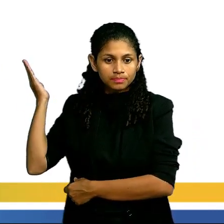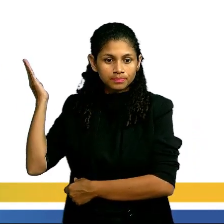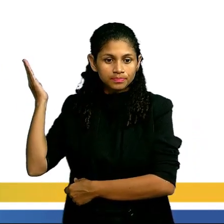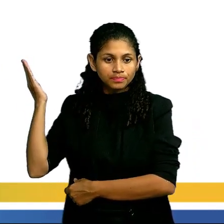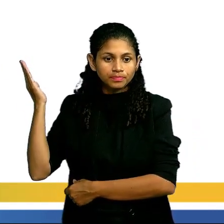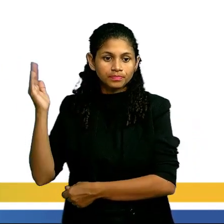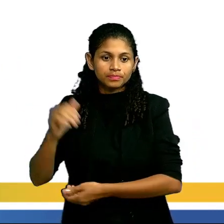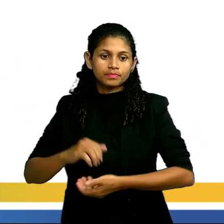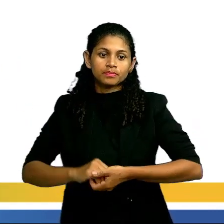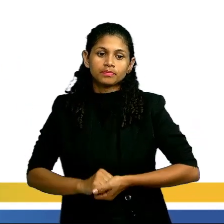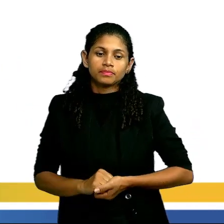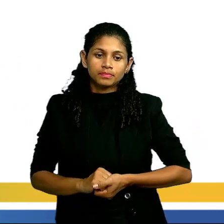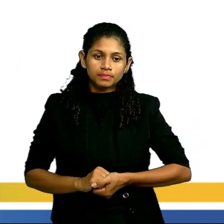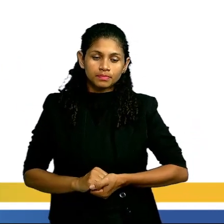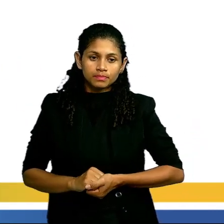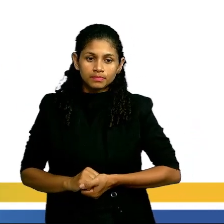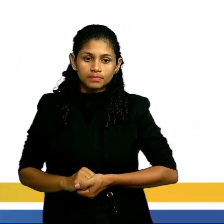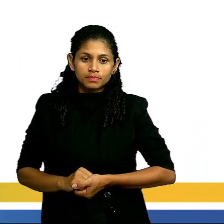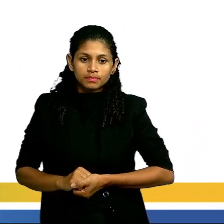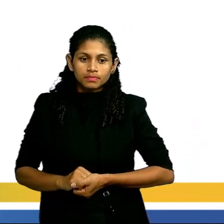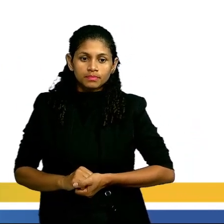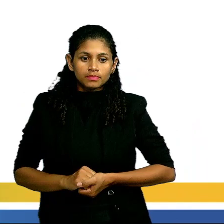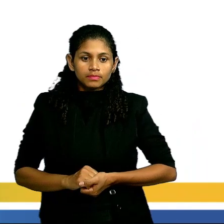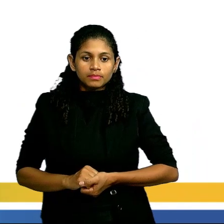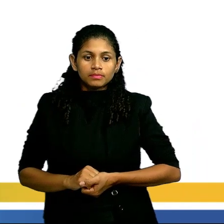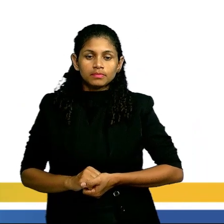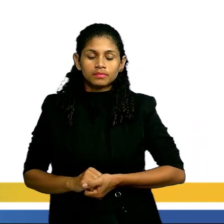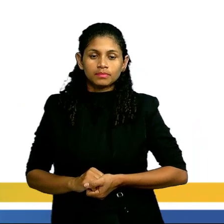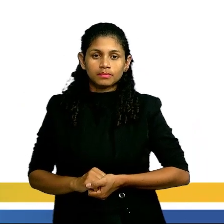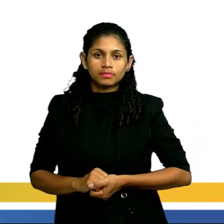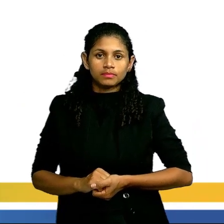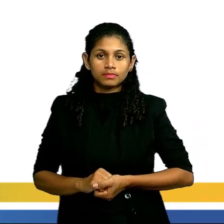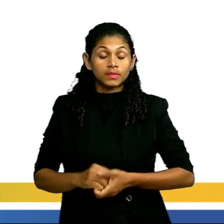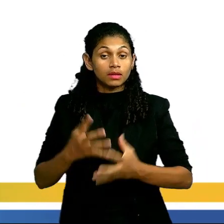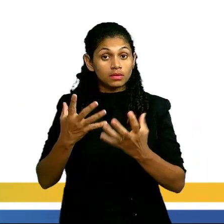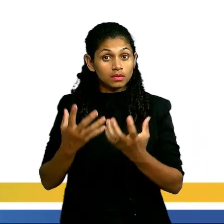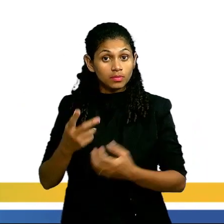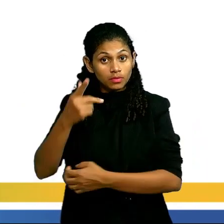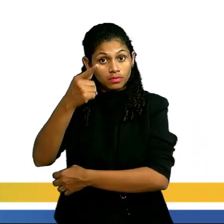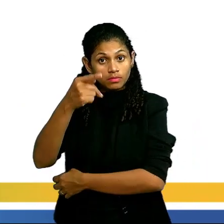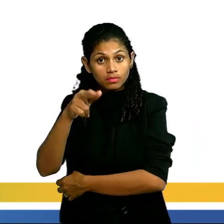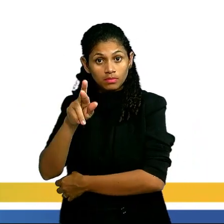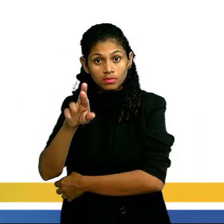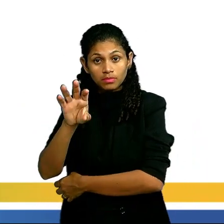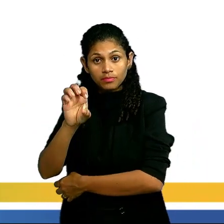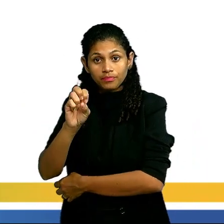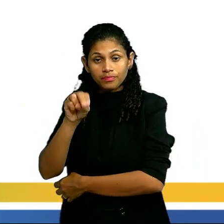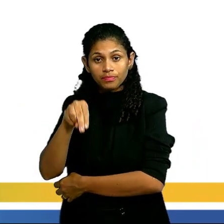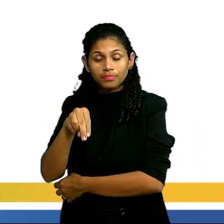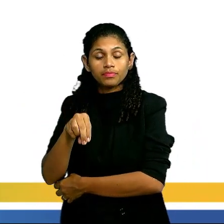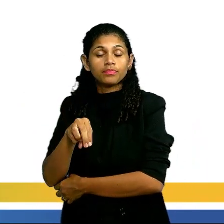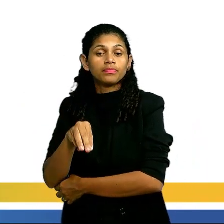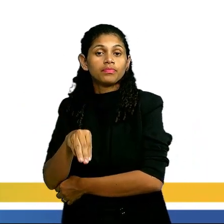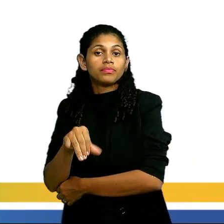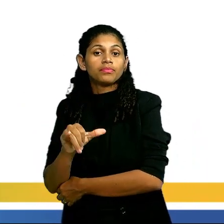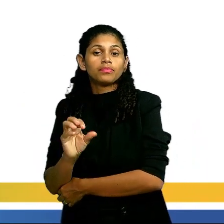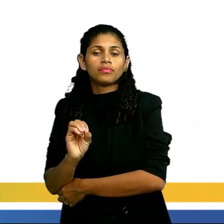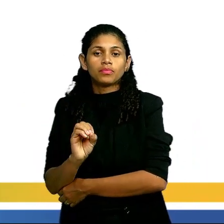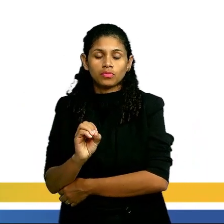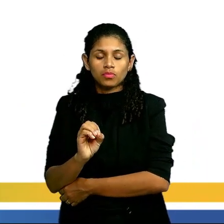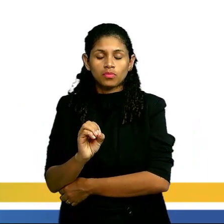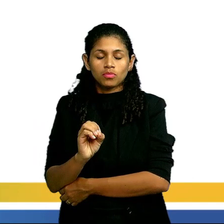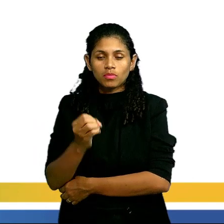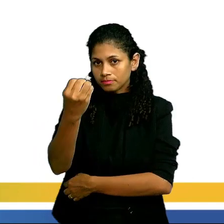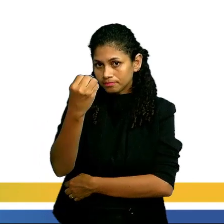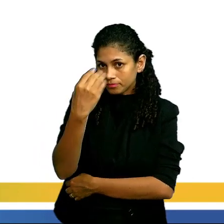fotógrafo que está aí na referência, né, o Nick Ut, e ele recebeu um prêmio internacional por essa foto, que ele tirou no